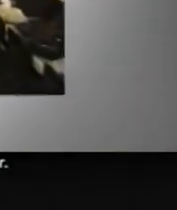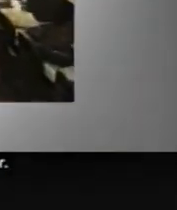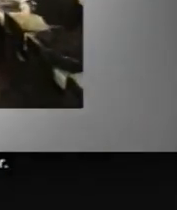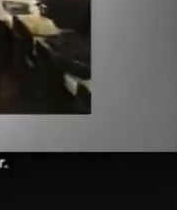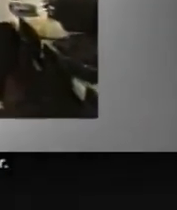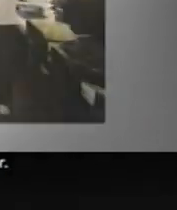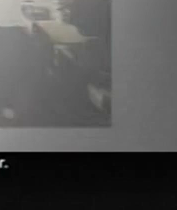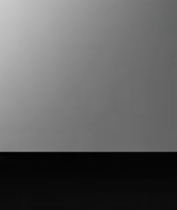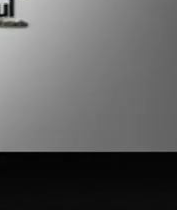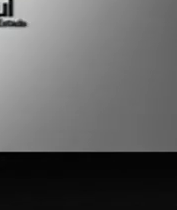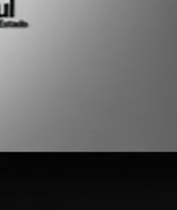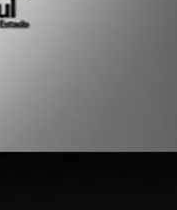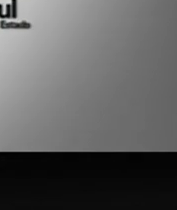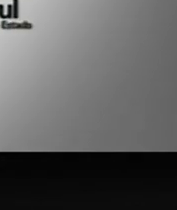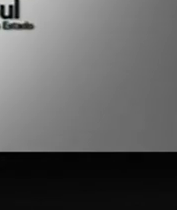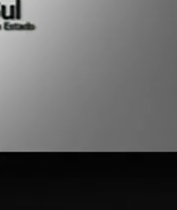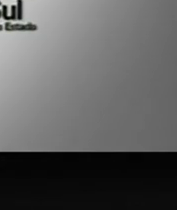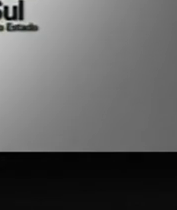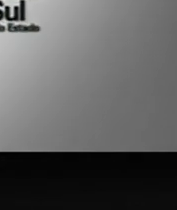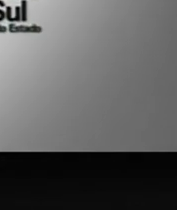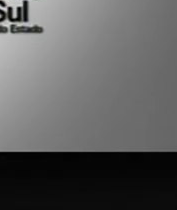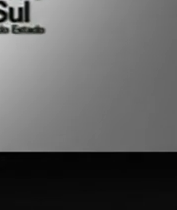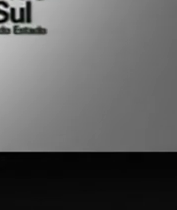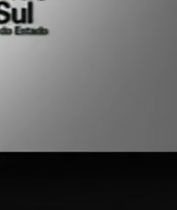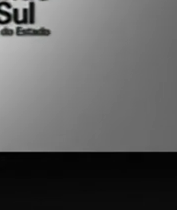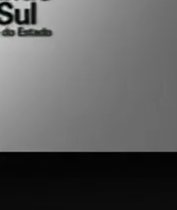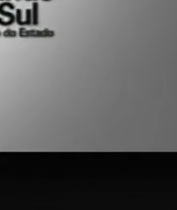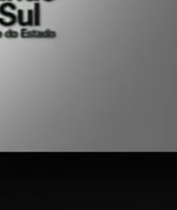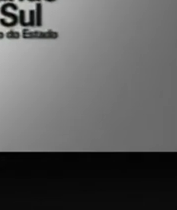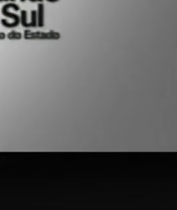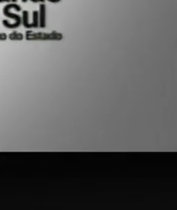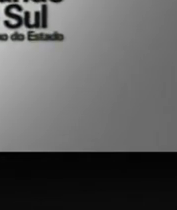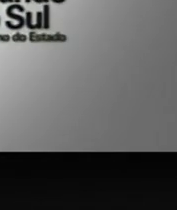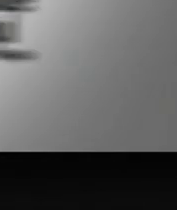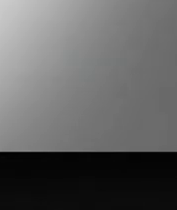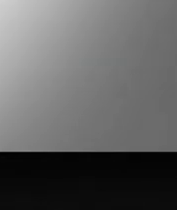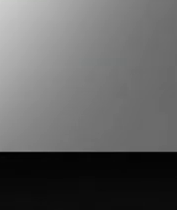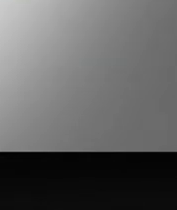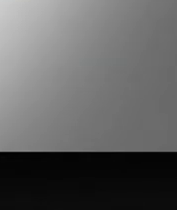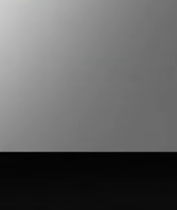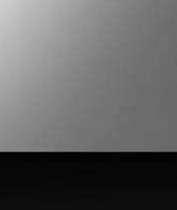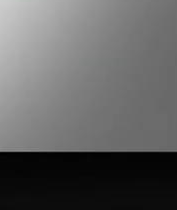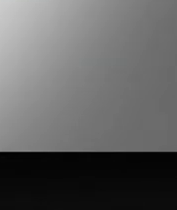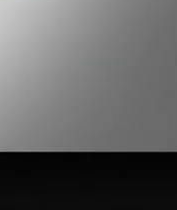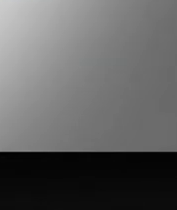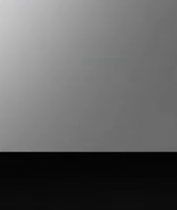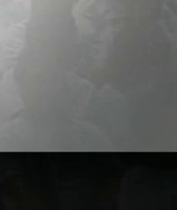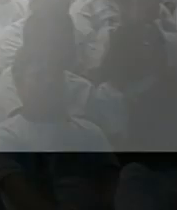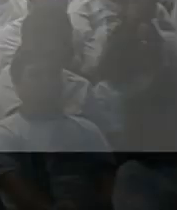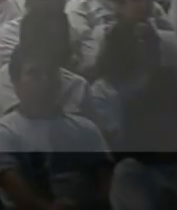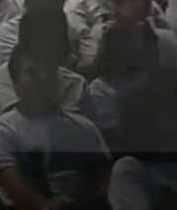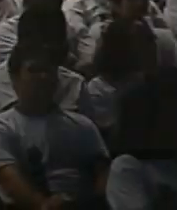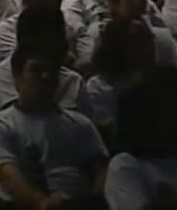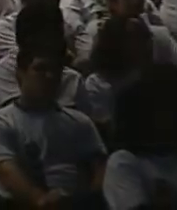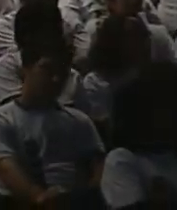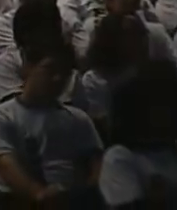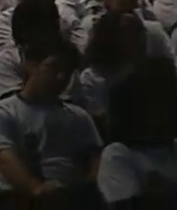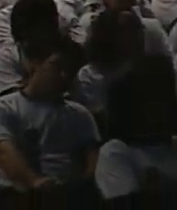futuro melhor. Um Rio Grande mais igual. Um Brasil sem miséria.